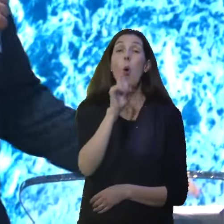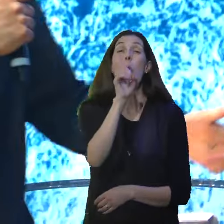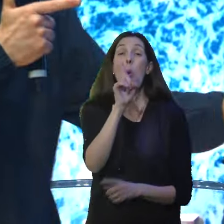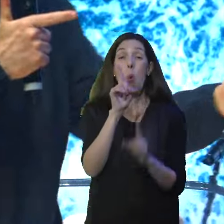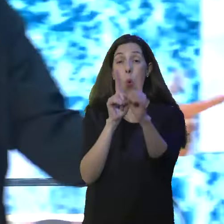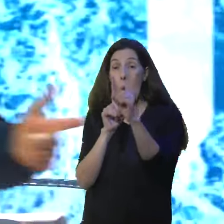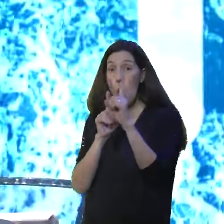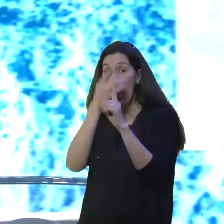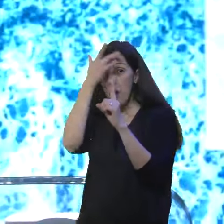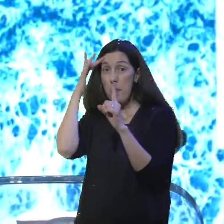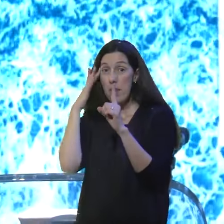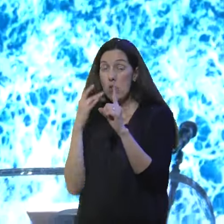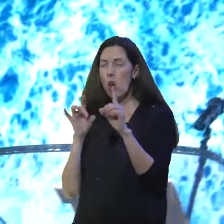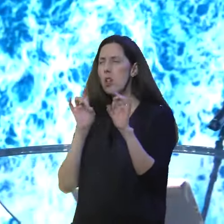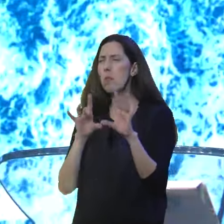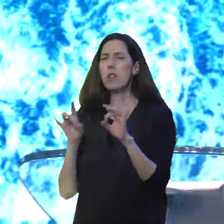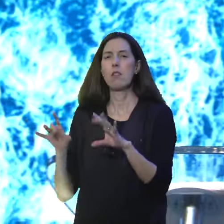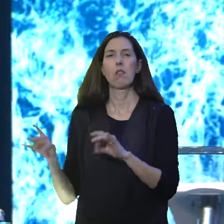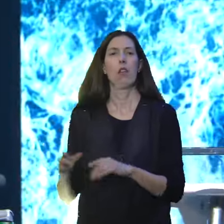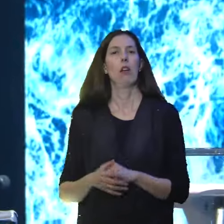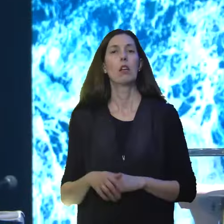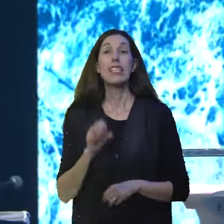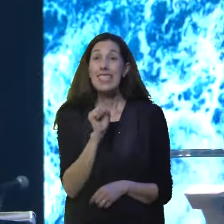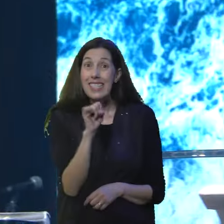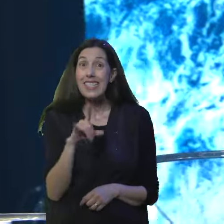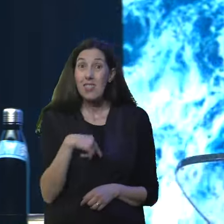mundo, metralhadora aqui, tarará,